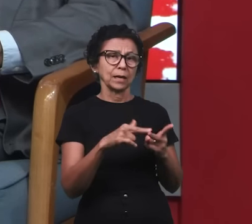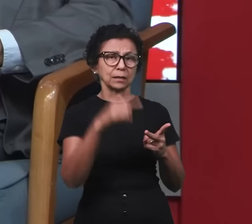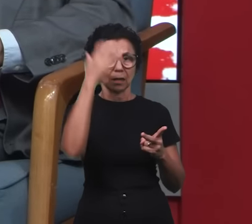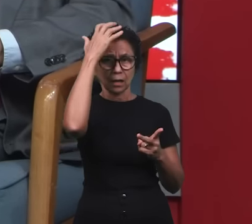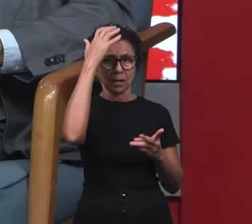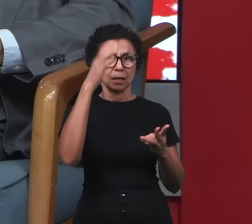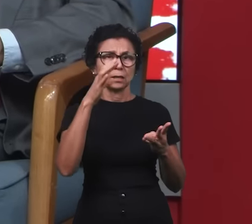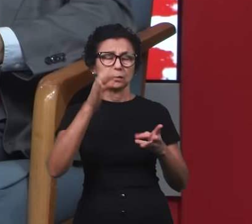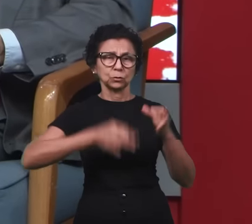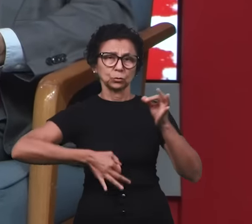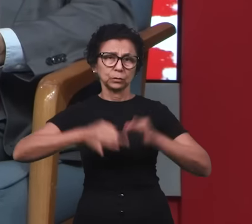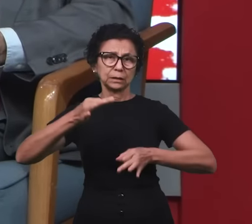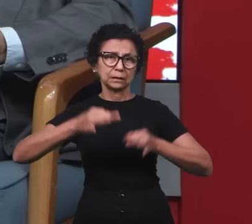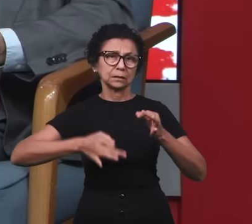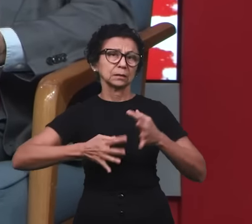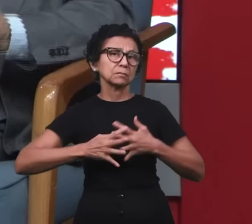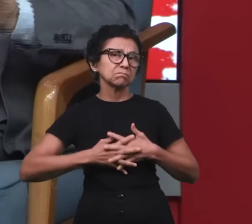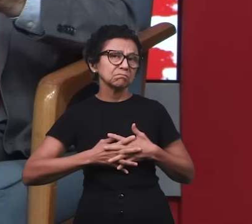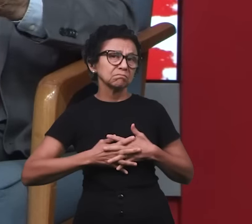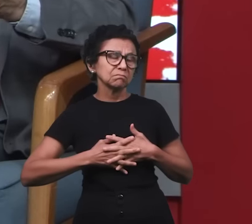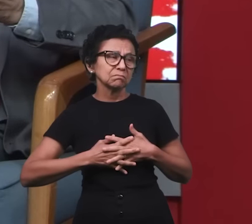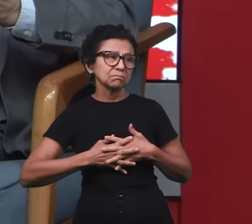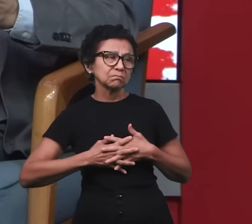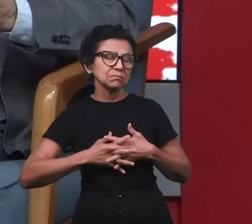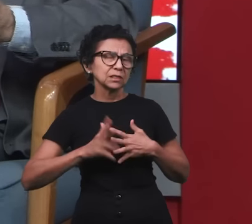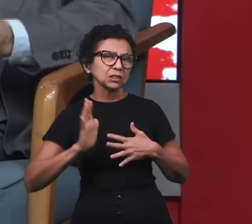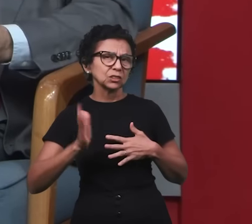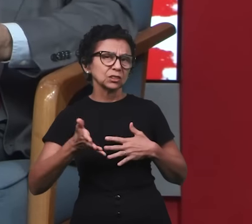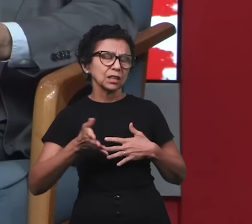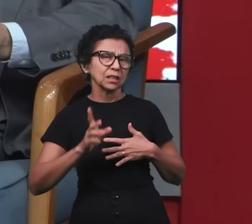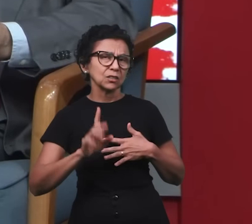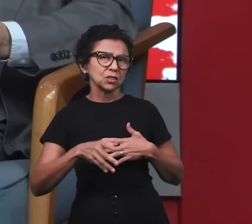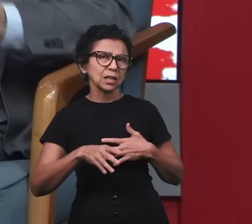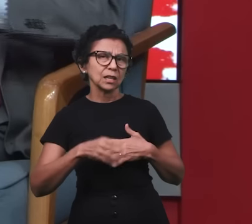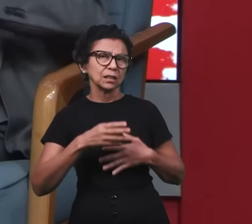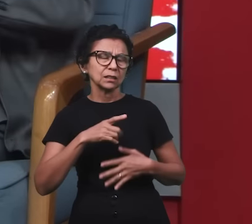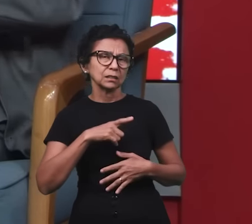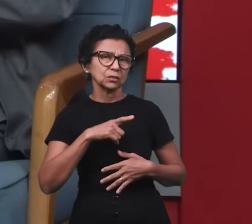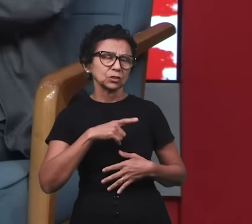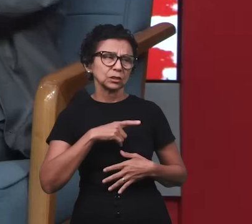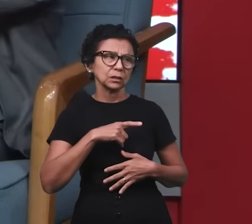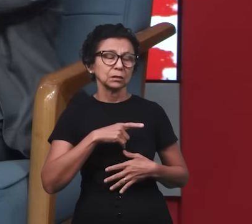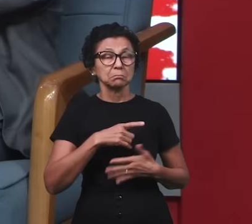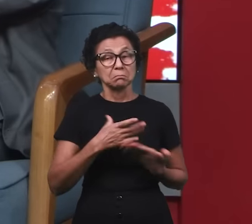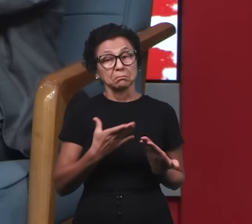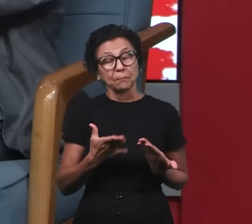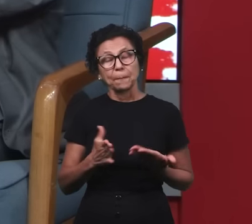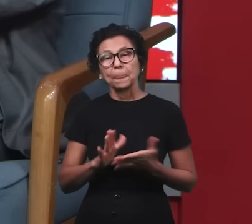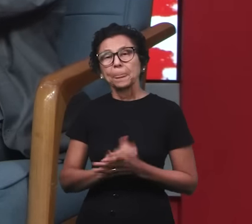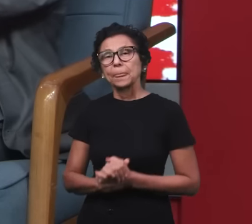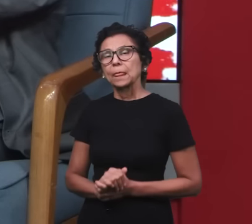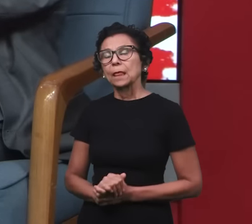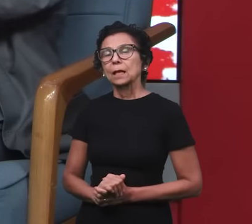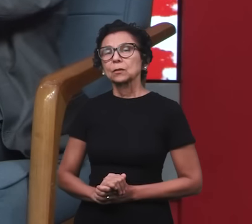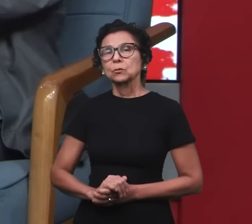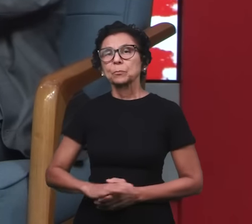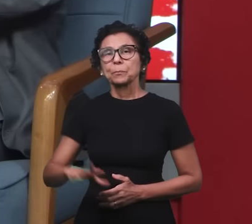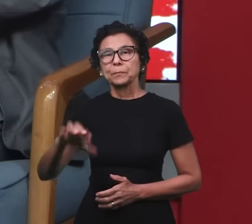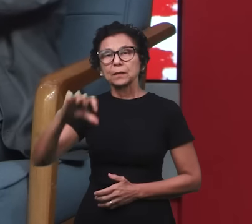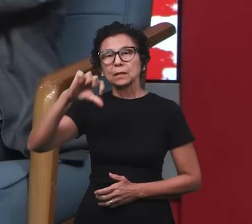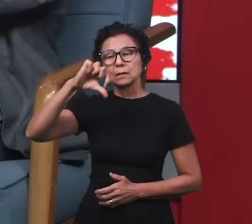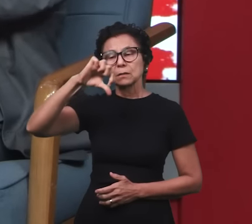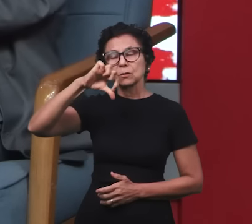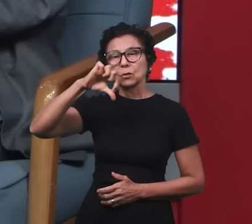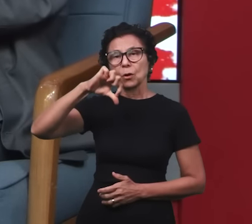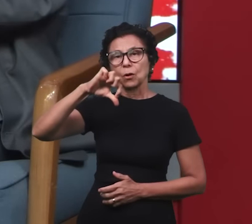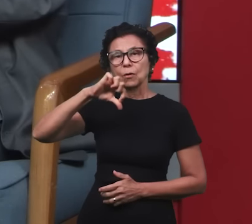reis, existiram essas manifestações? Será que essas mesmas 9 operações que